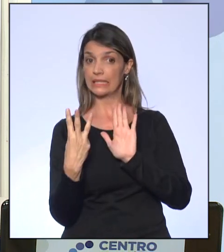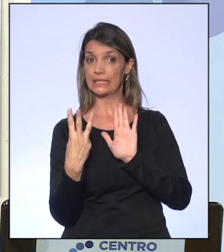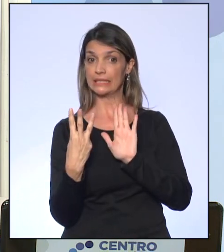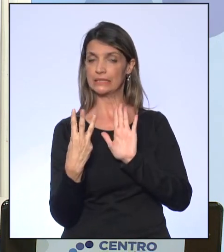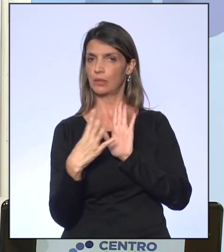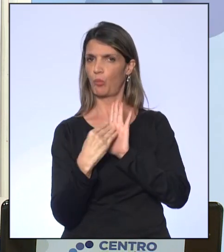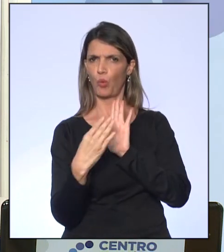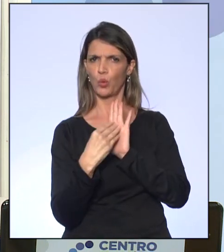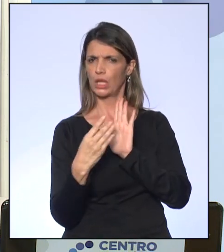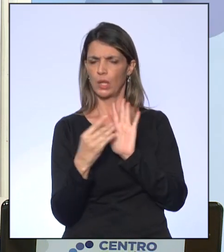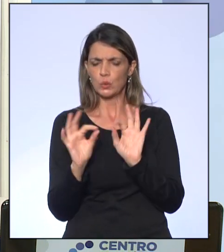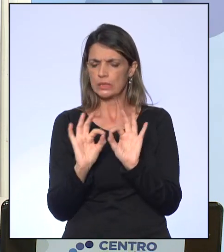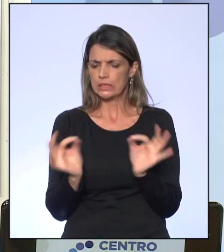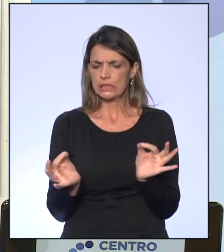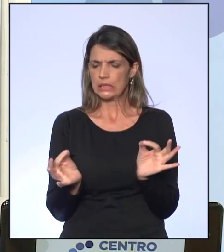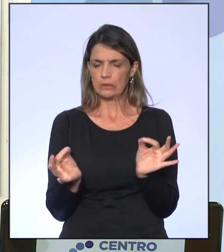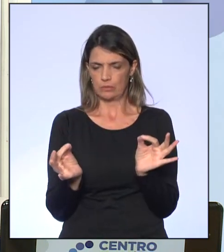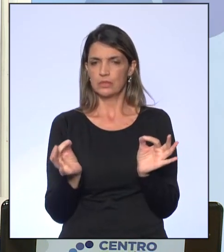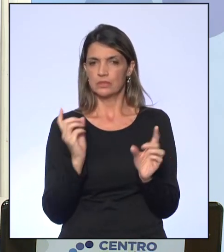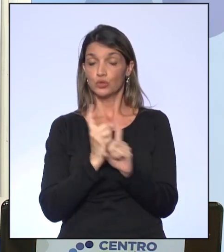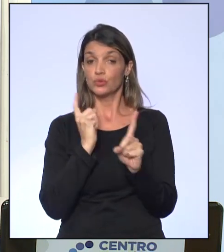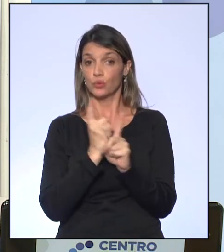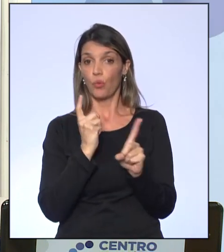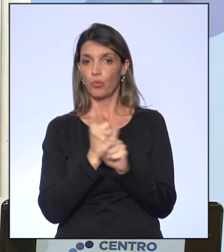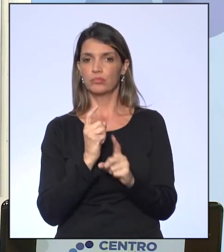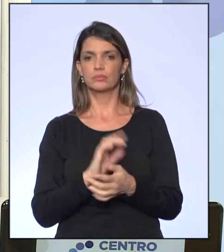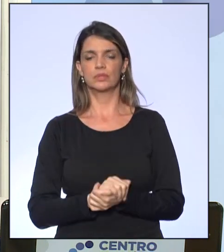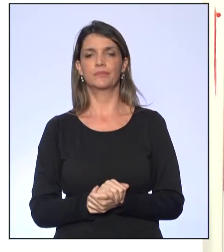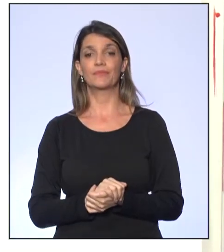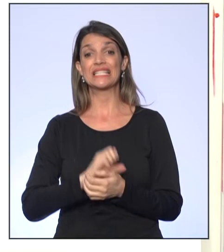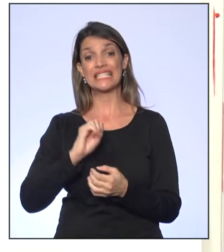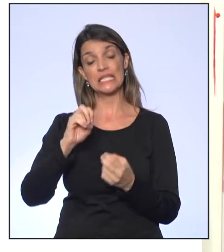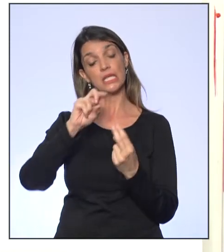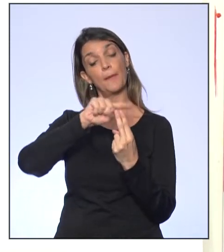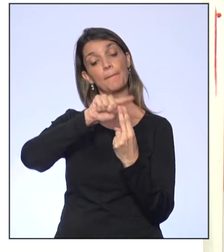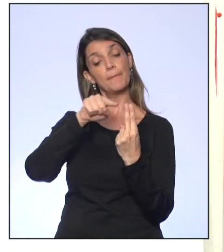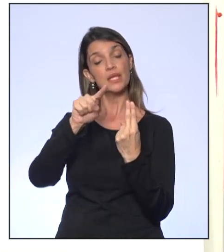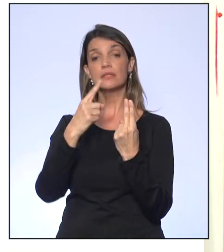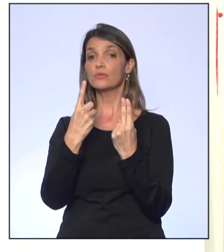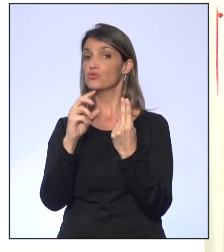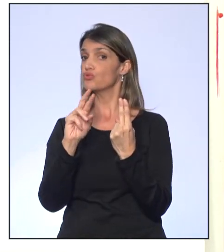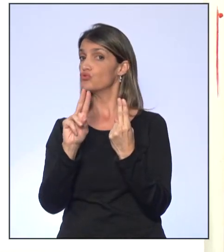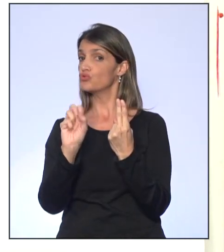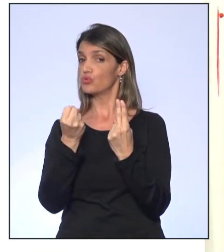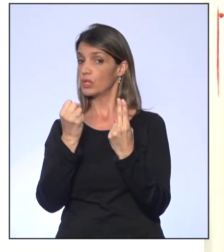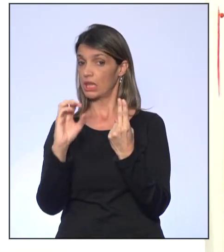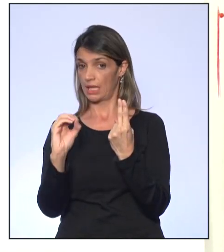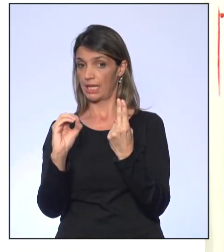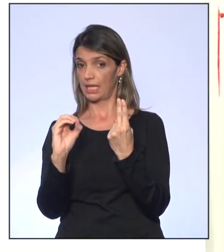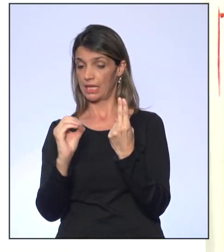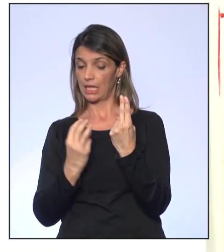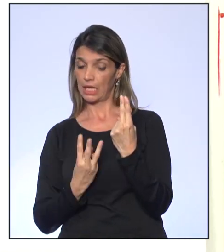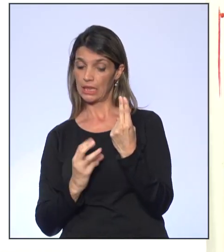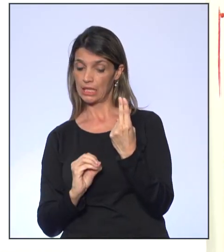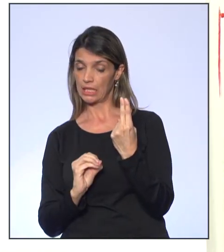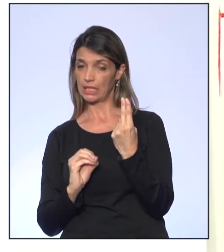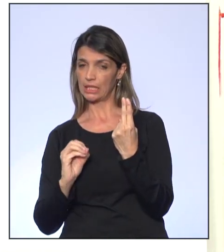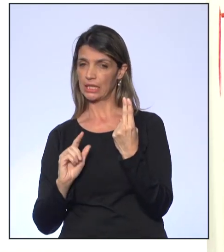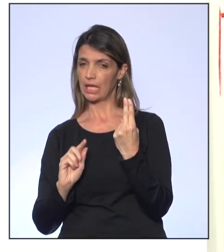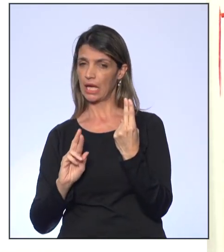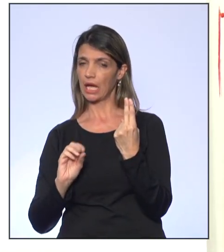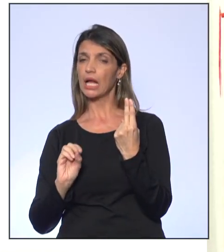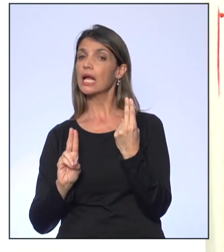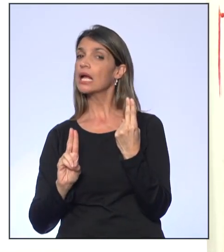mais simples que nós encontramos. Então, se π é 180 graus, tem 30 graus, é o que a gente chama